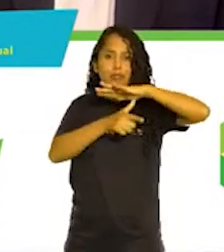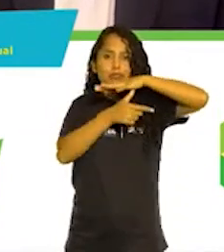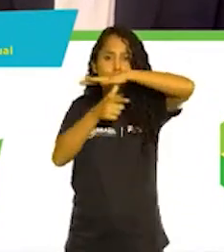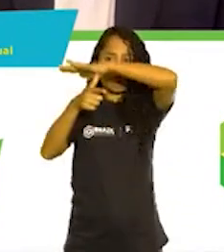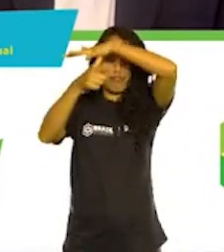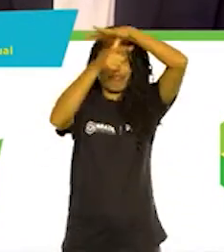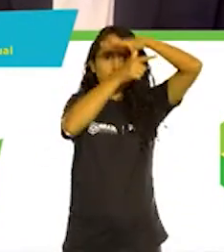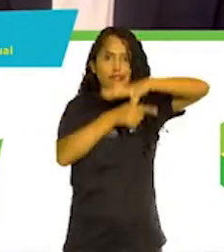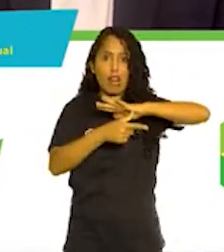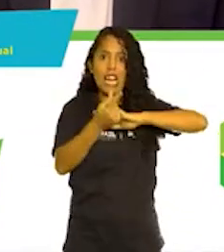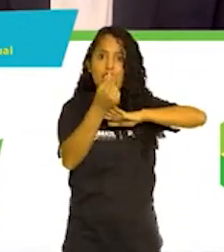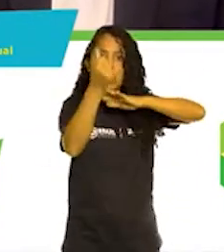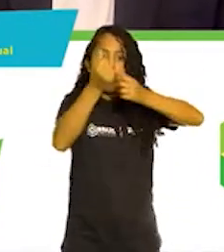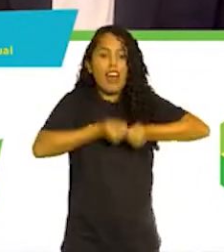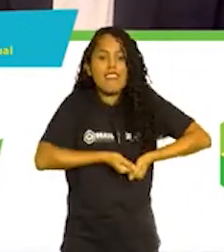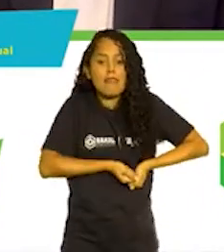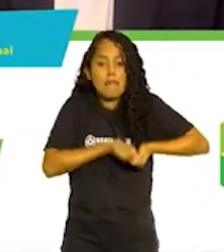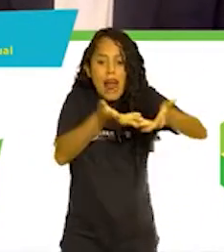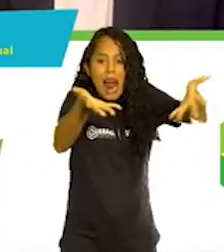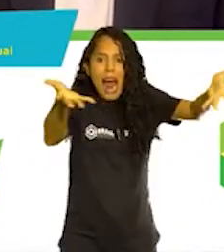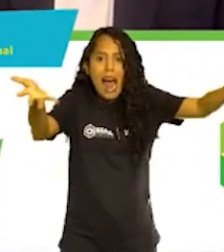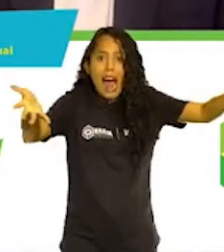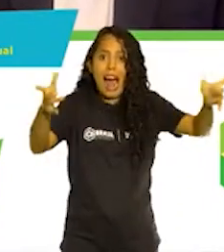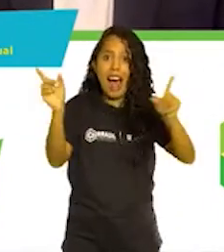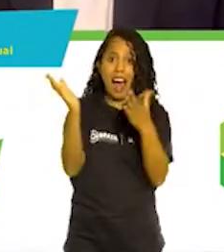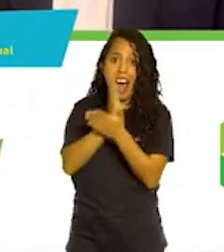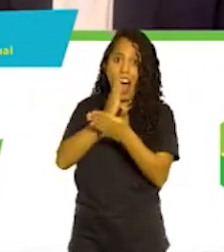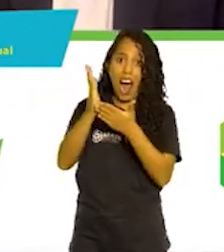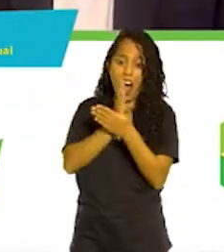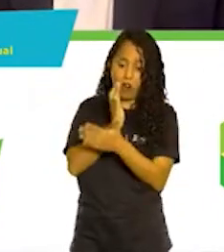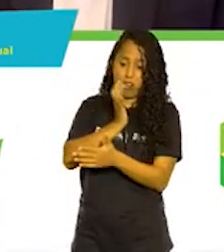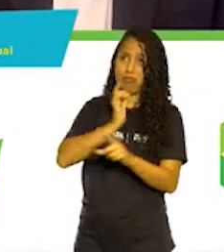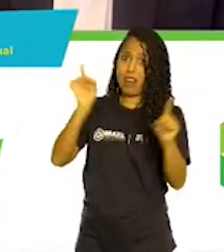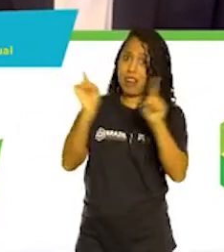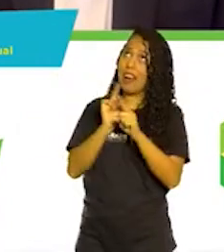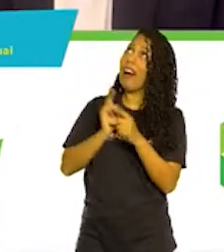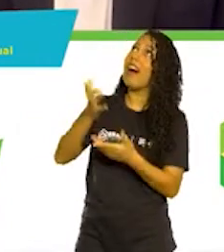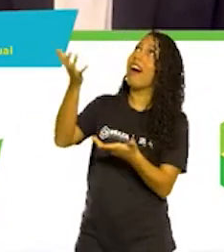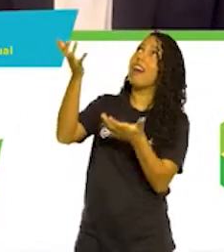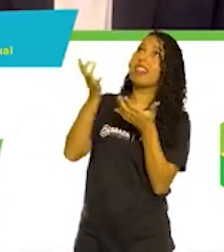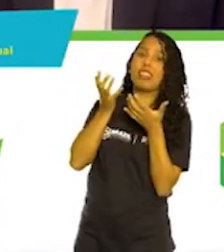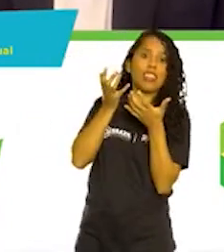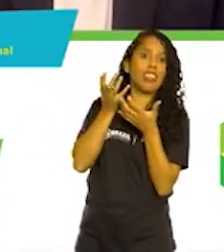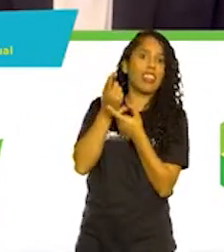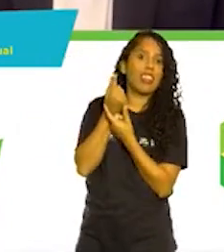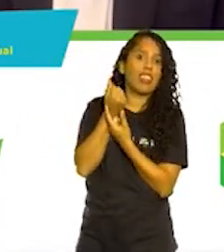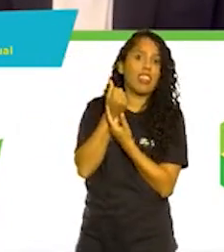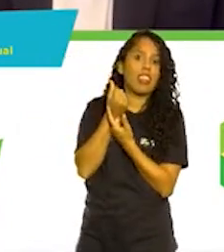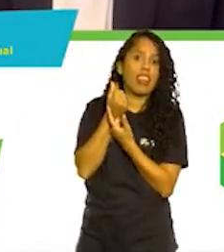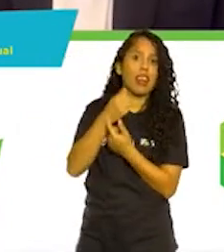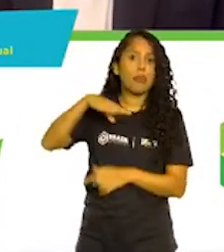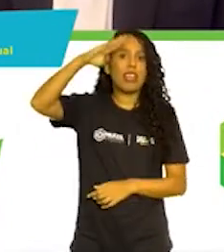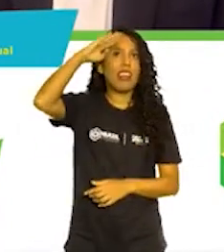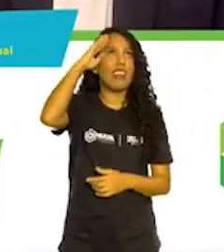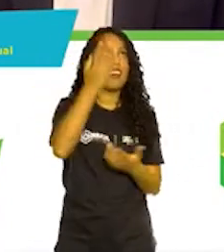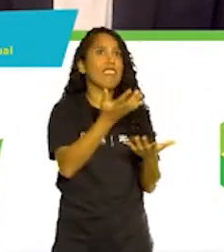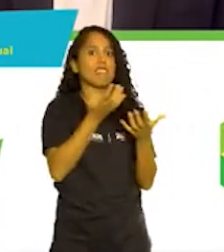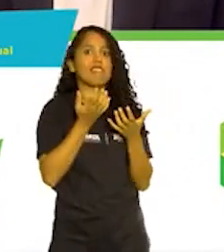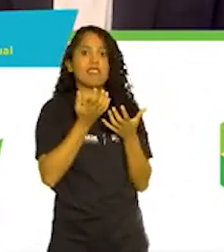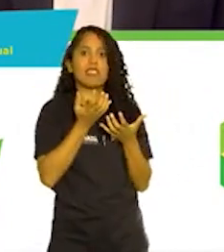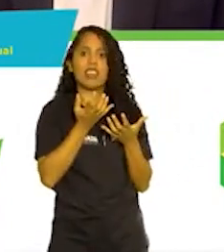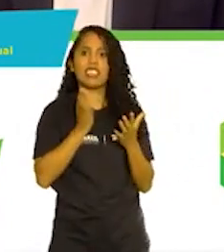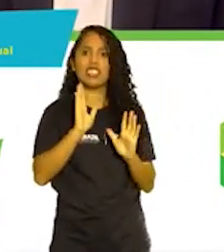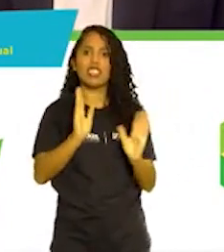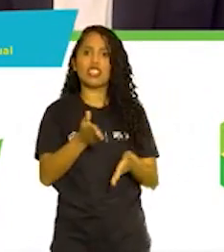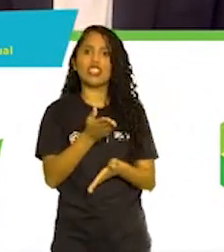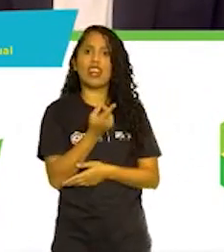foi? Inclusive porque alguns ricos conseguiram pegar esses R$600, militares pegaram, servidores pegaram. Ninguém